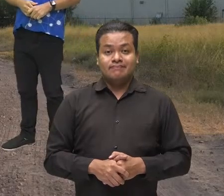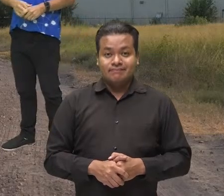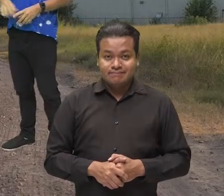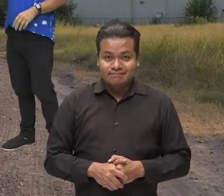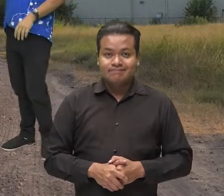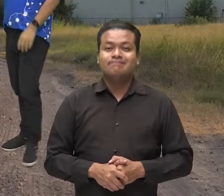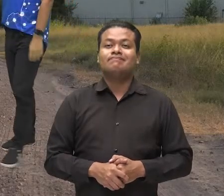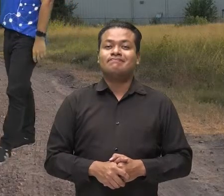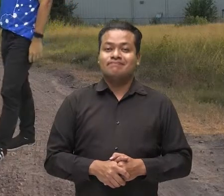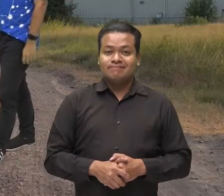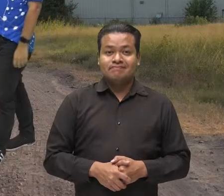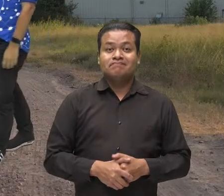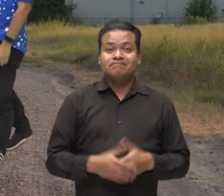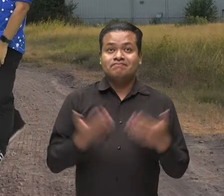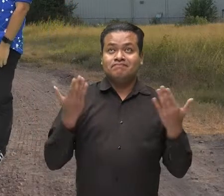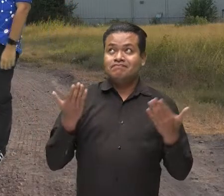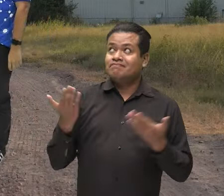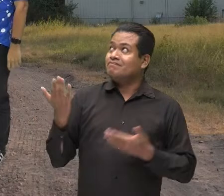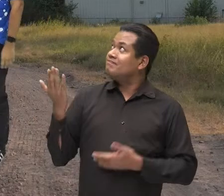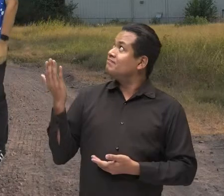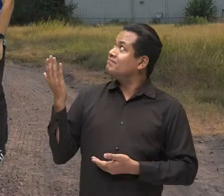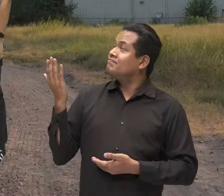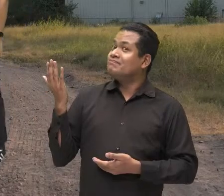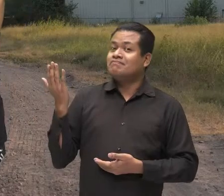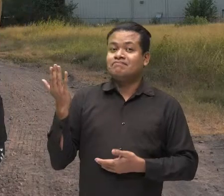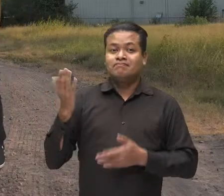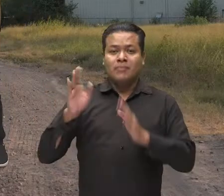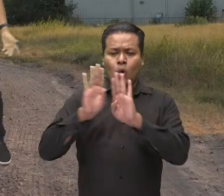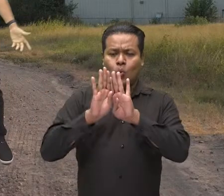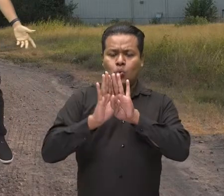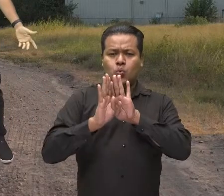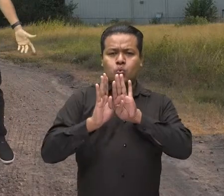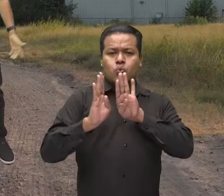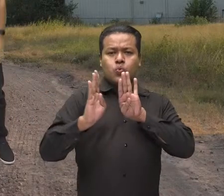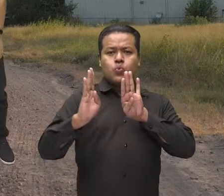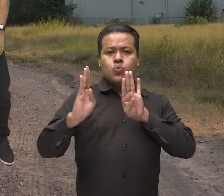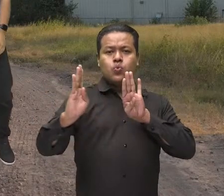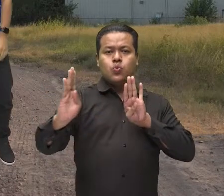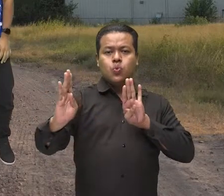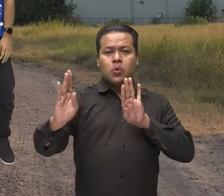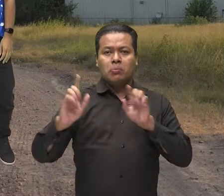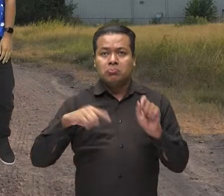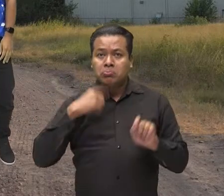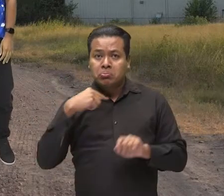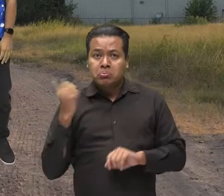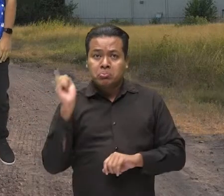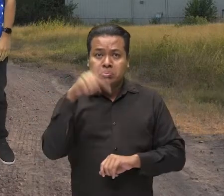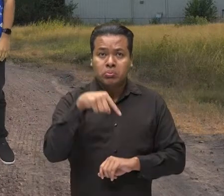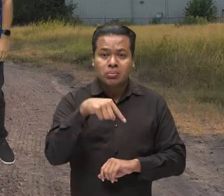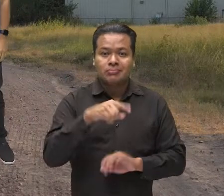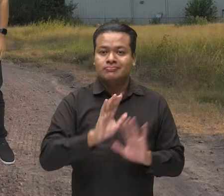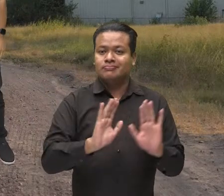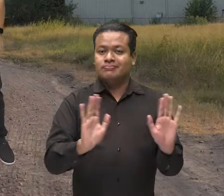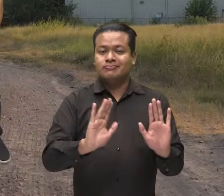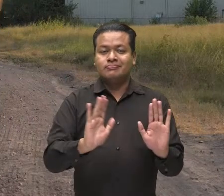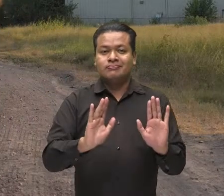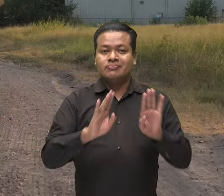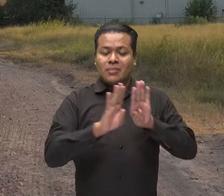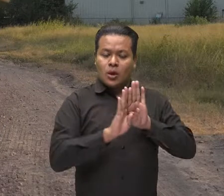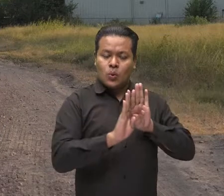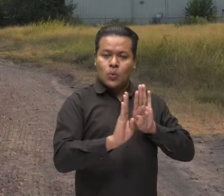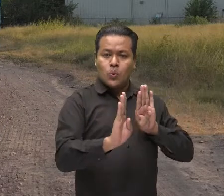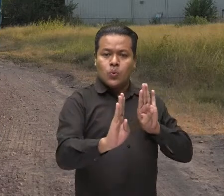Muito bem, gente, vocês estão vendo aí, ó, esse muro aqui, ó, olha só, né? Não dá para ir lá para fora, certo? Os muros, as paredes,